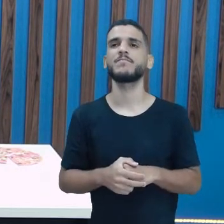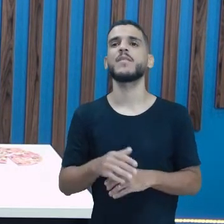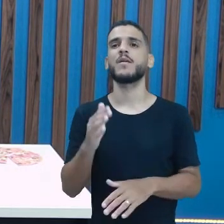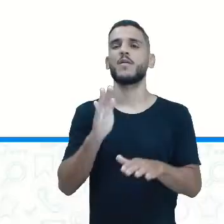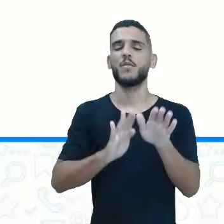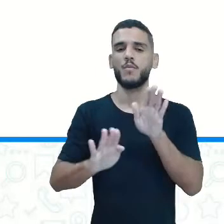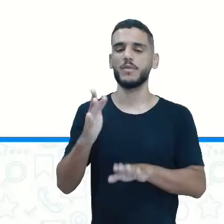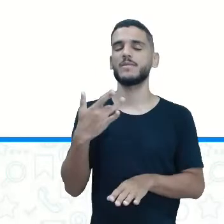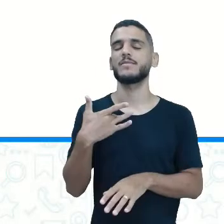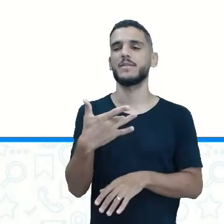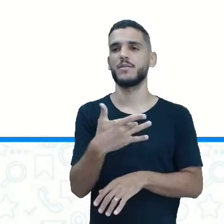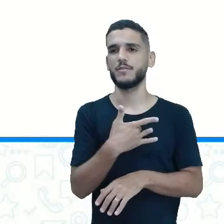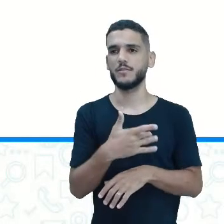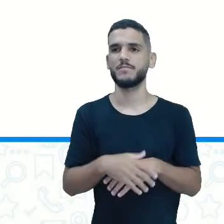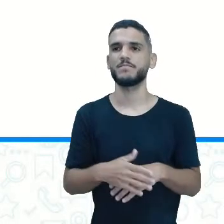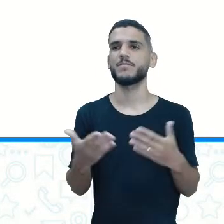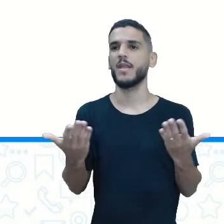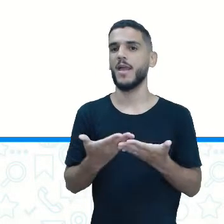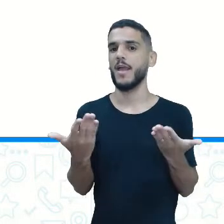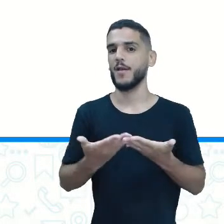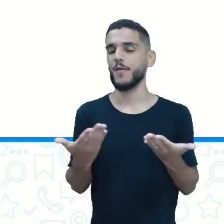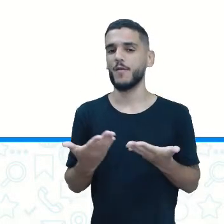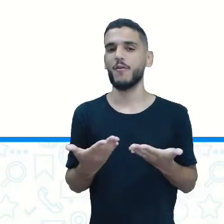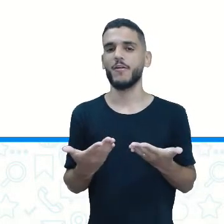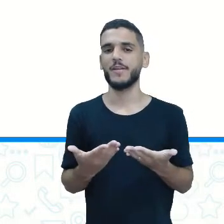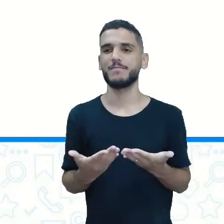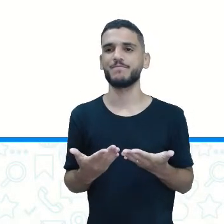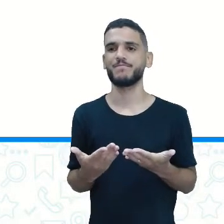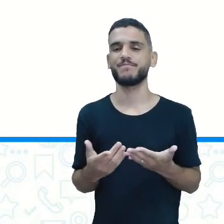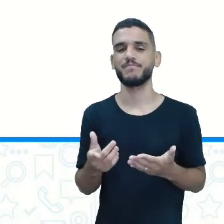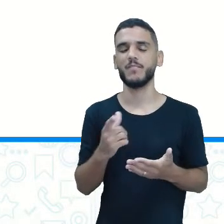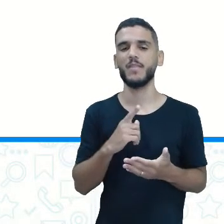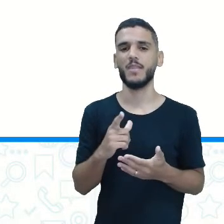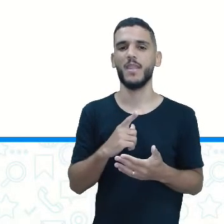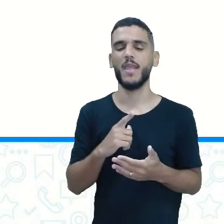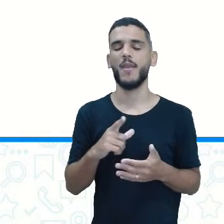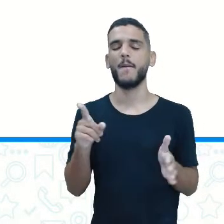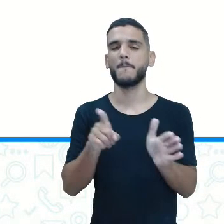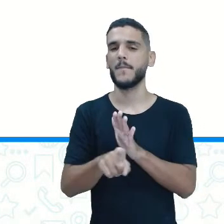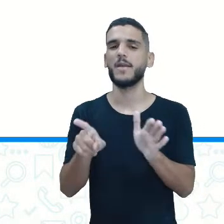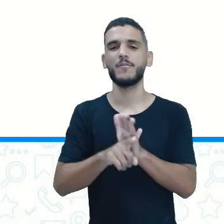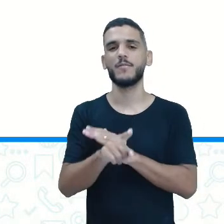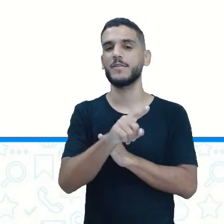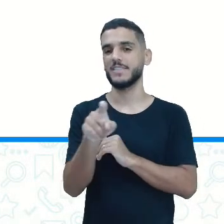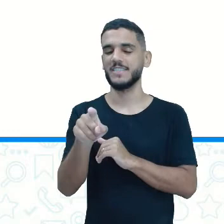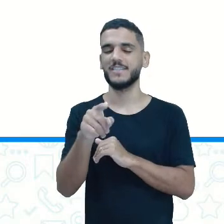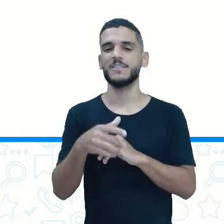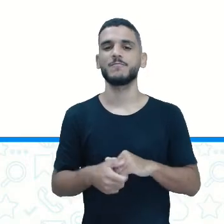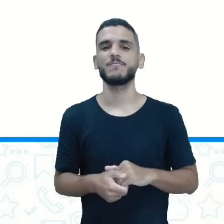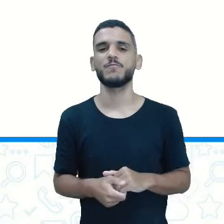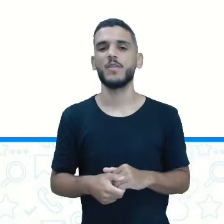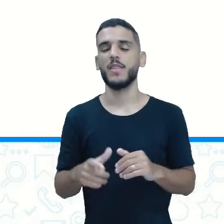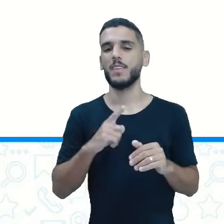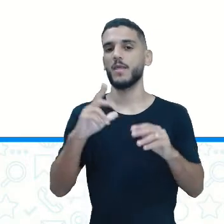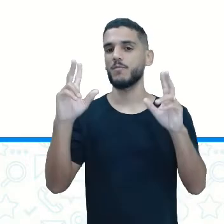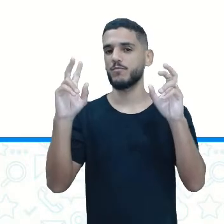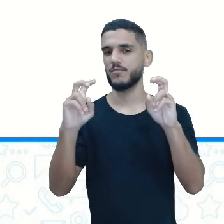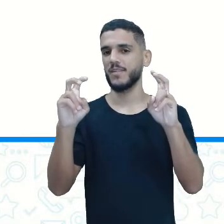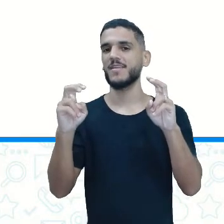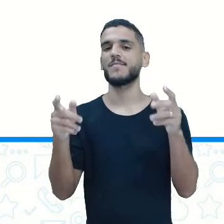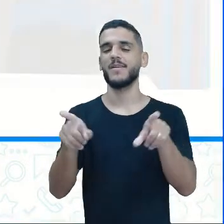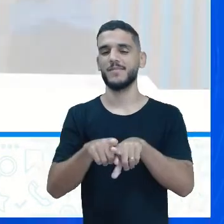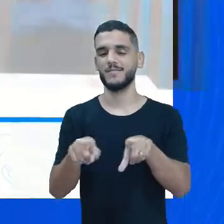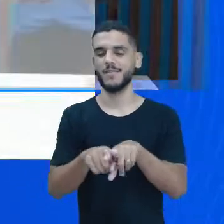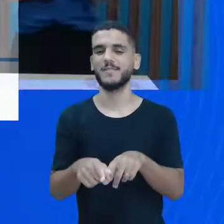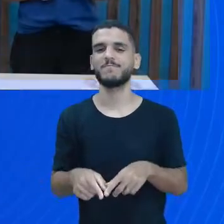quero a participação de vocês para resolver alguns probleminhas que eu trouxe aqui que vão tratar sobre esse conteúdo. Vou